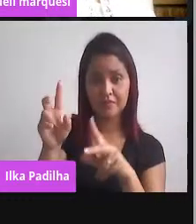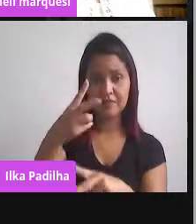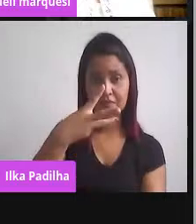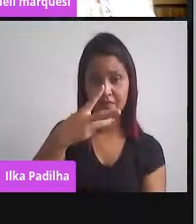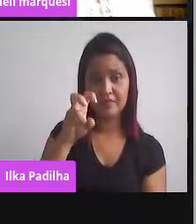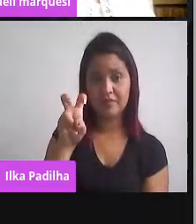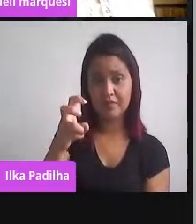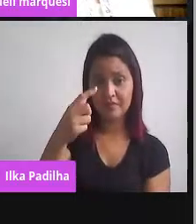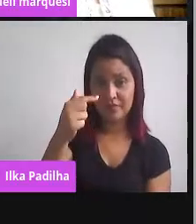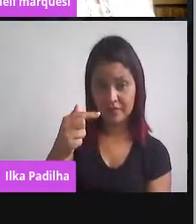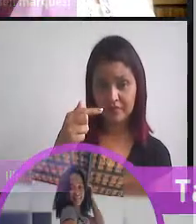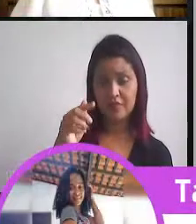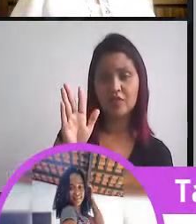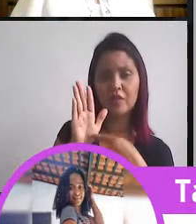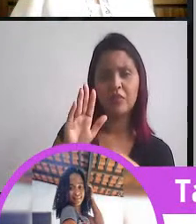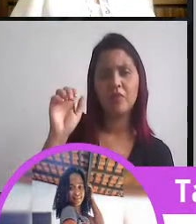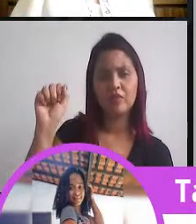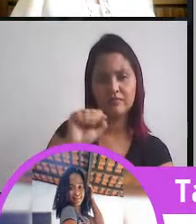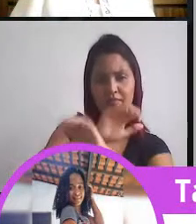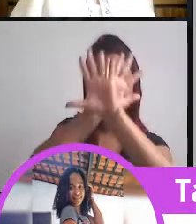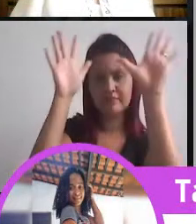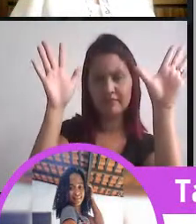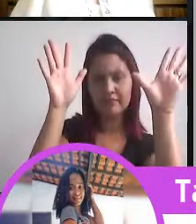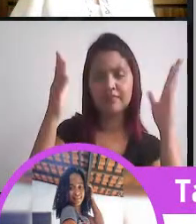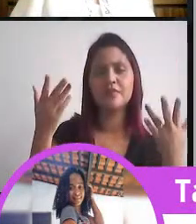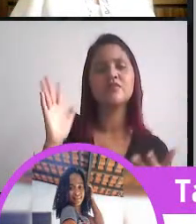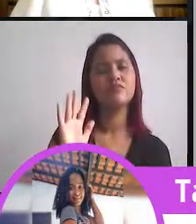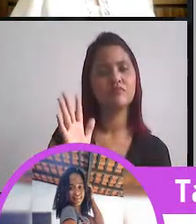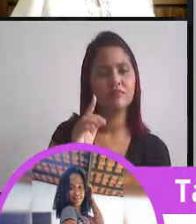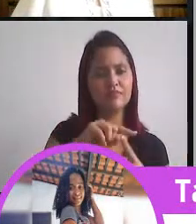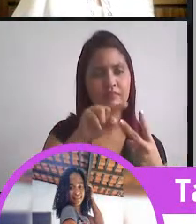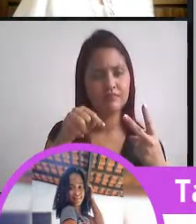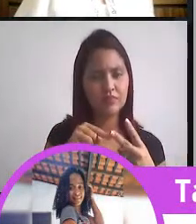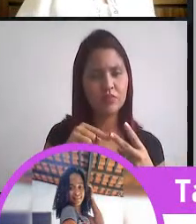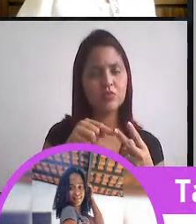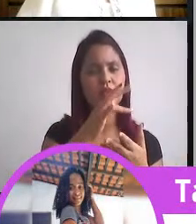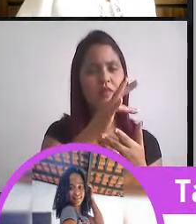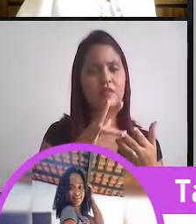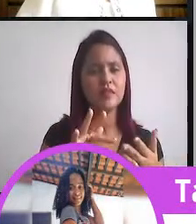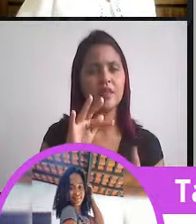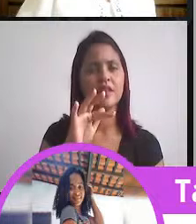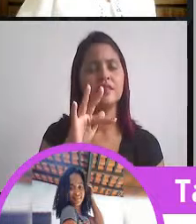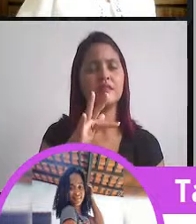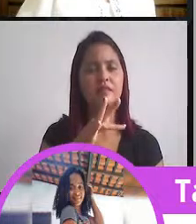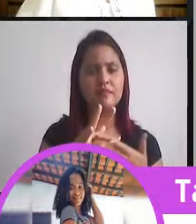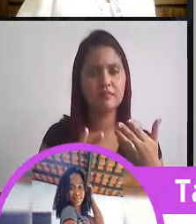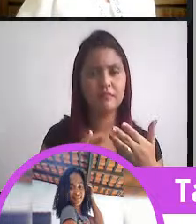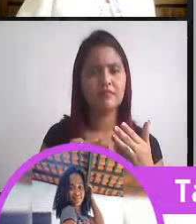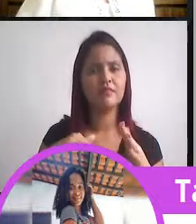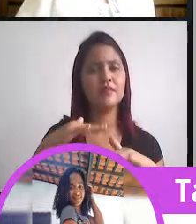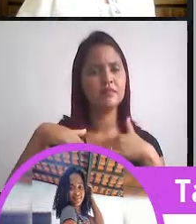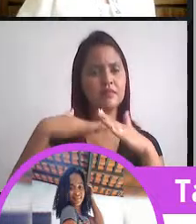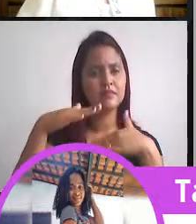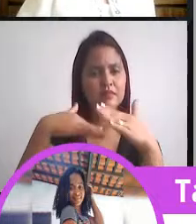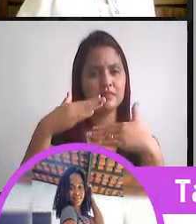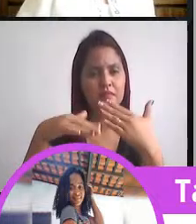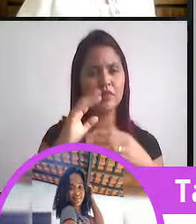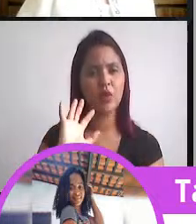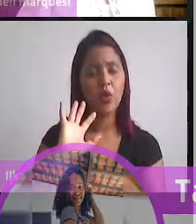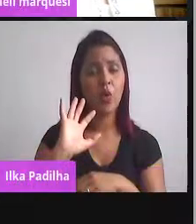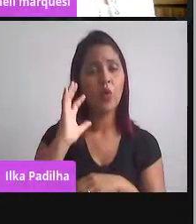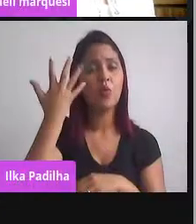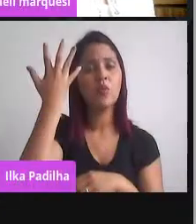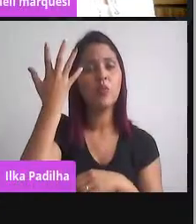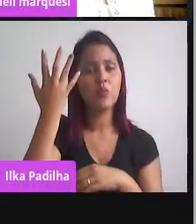duas orientações de tese nessa questão das narrativas, da construção de textos narrativos